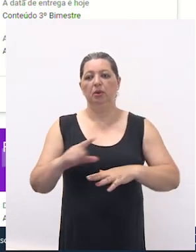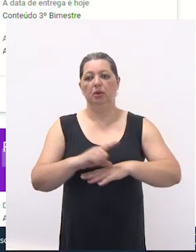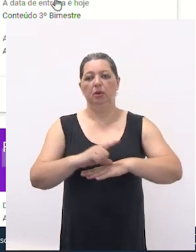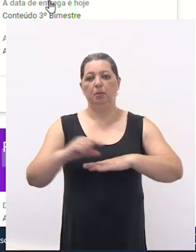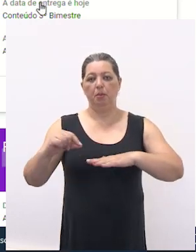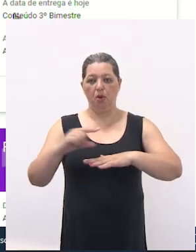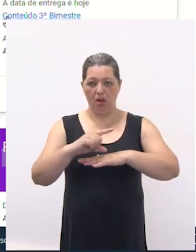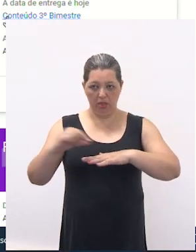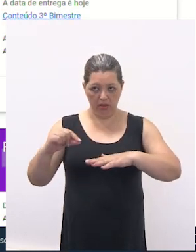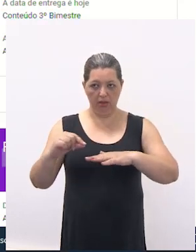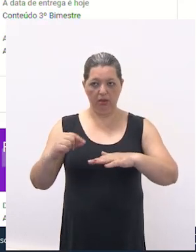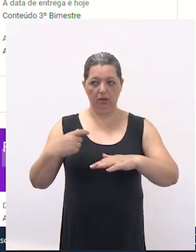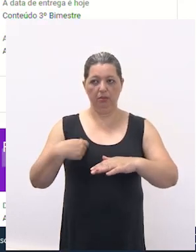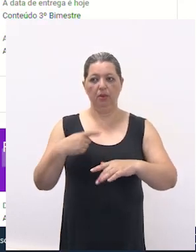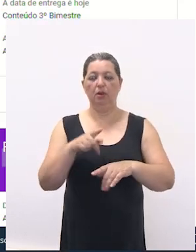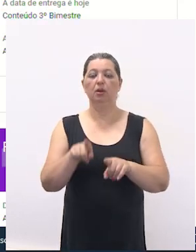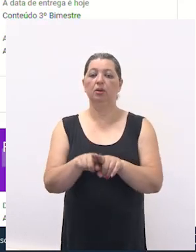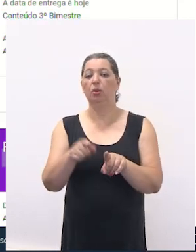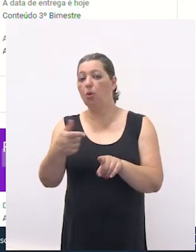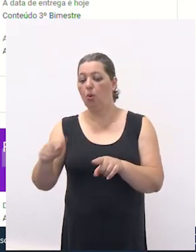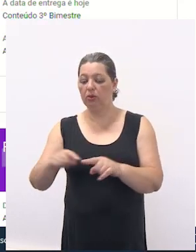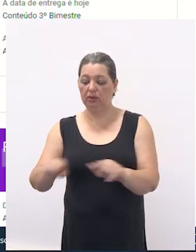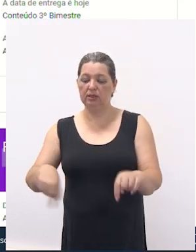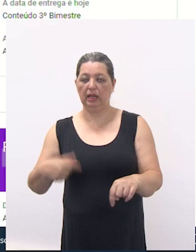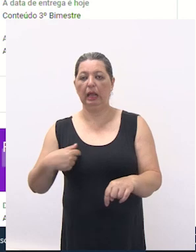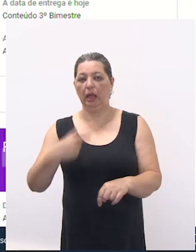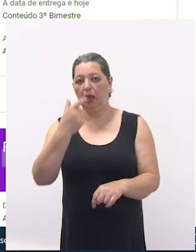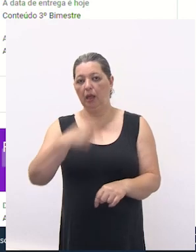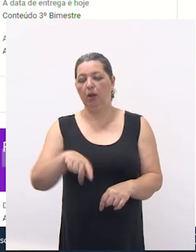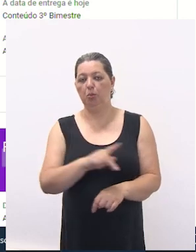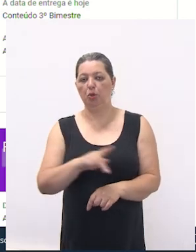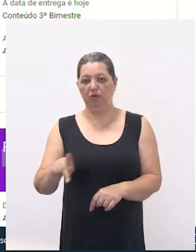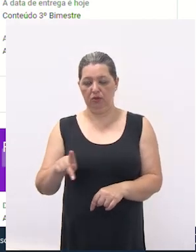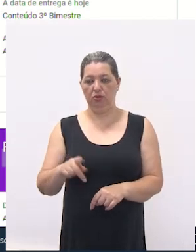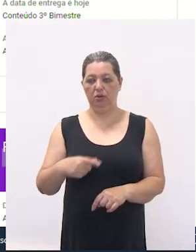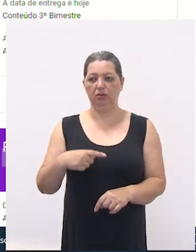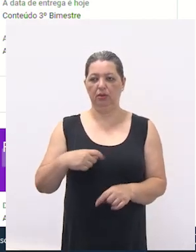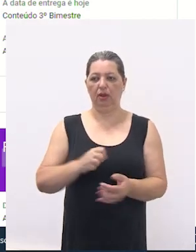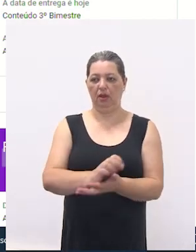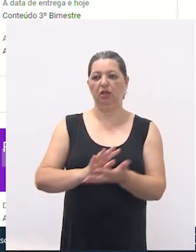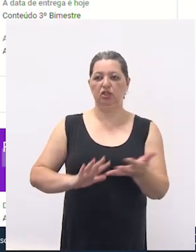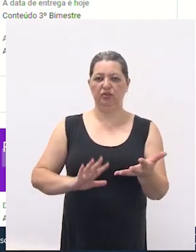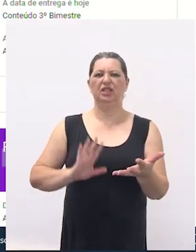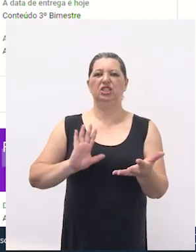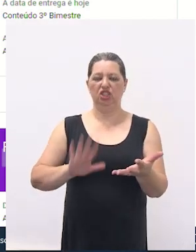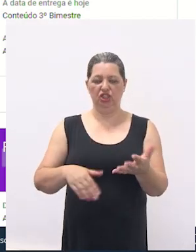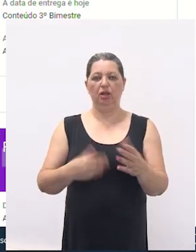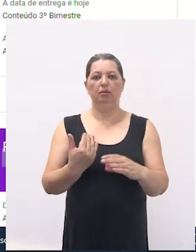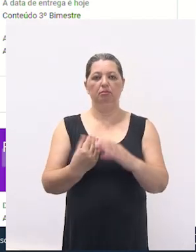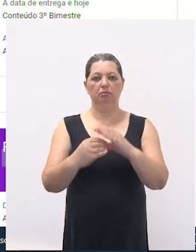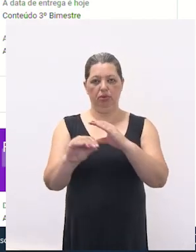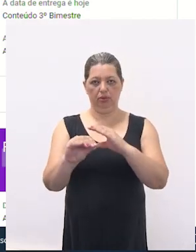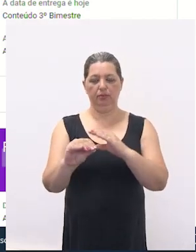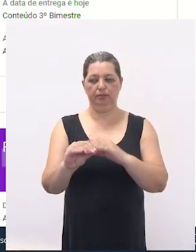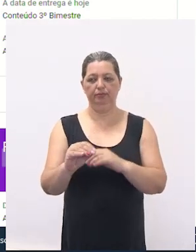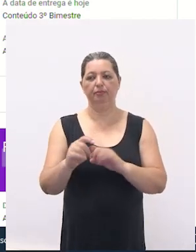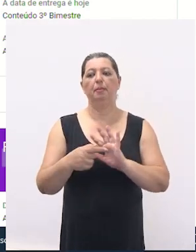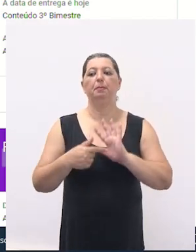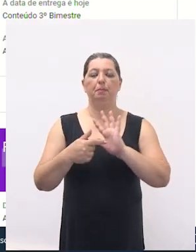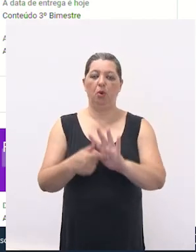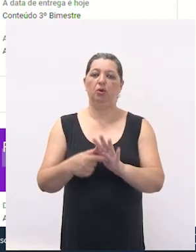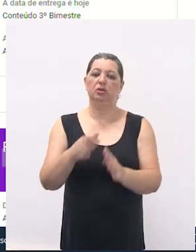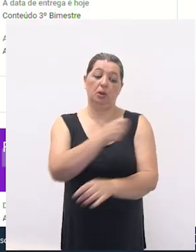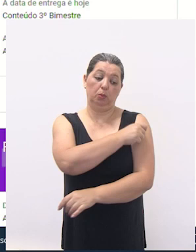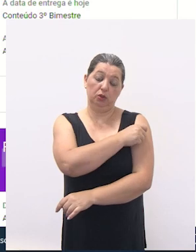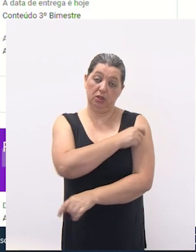estou como professor. No entanto, vocês já podem até ver que eu tenho atividades aqui lançadas, né? E isso aparece para os alunos também,